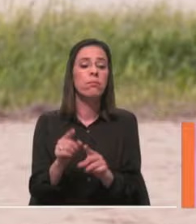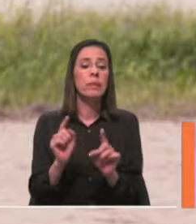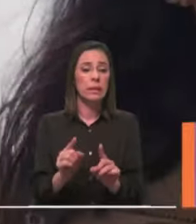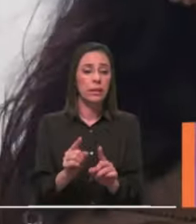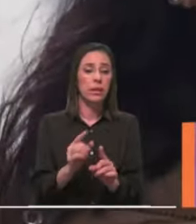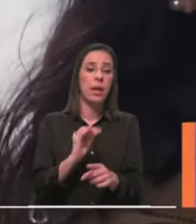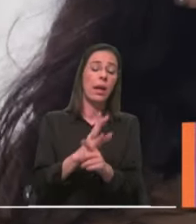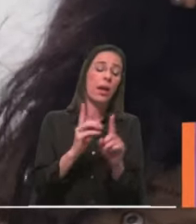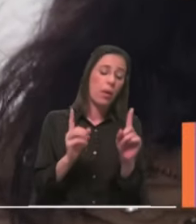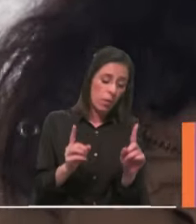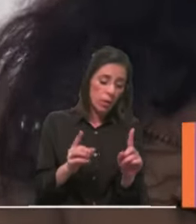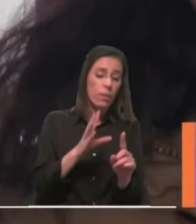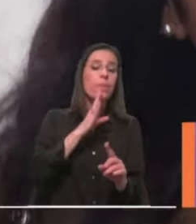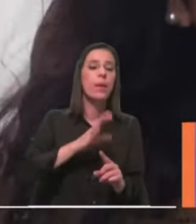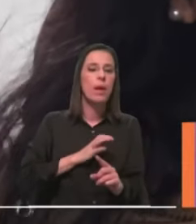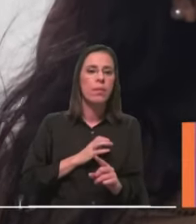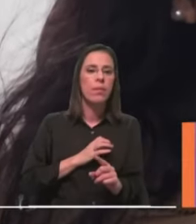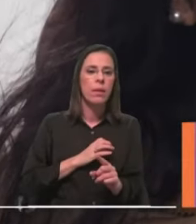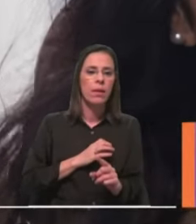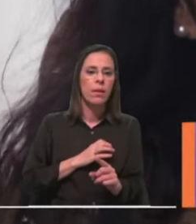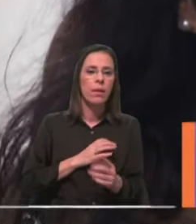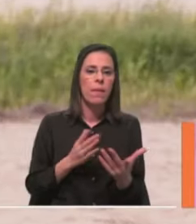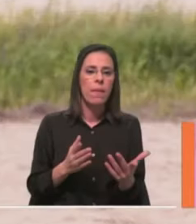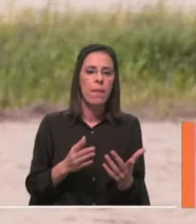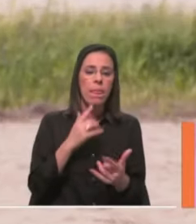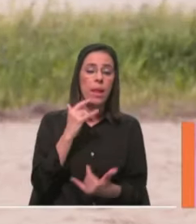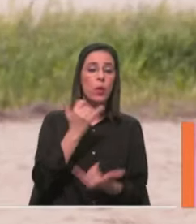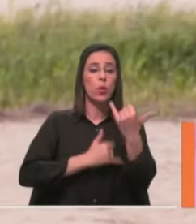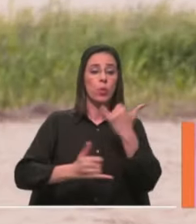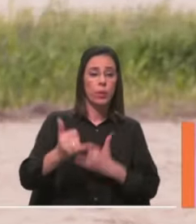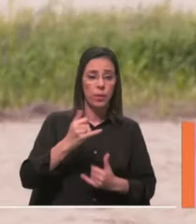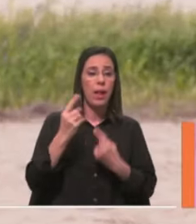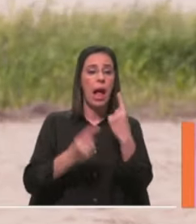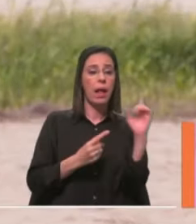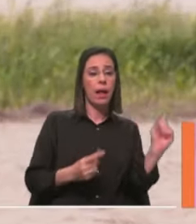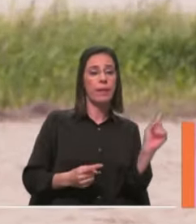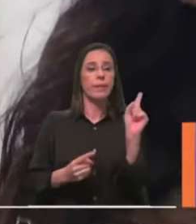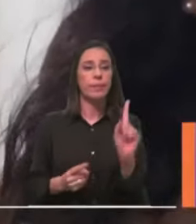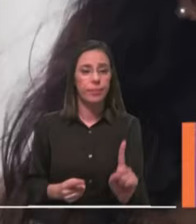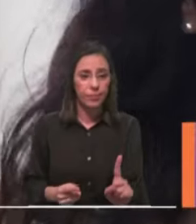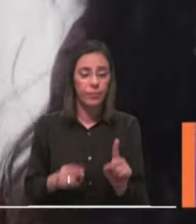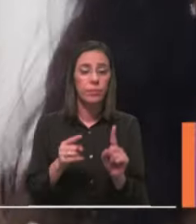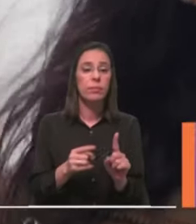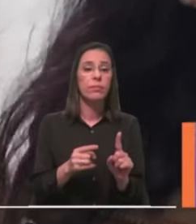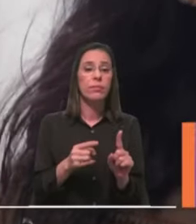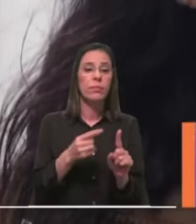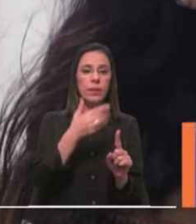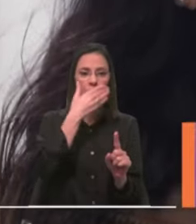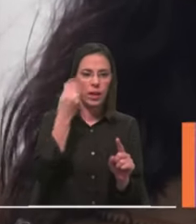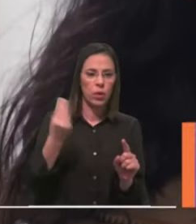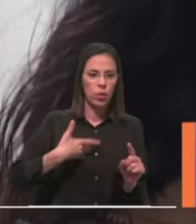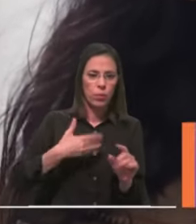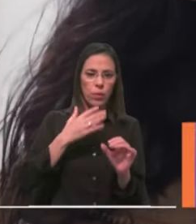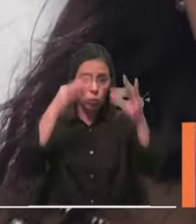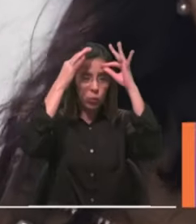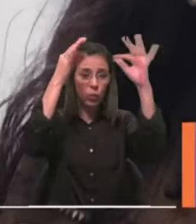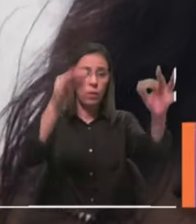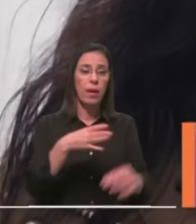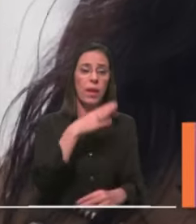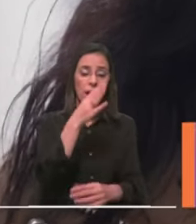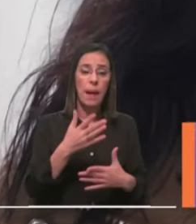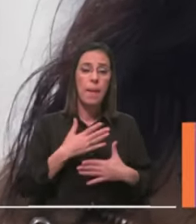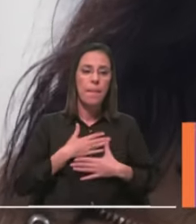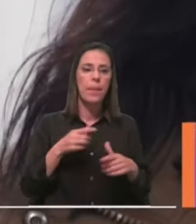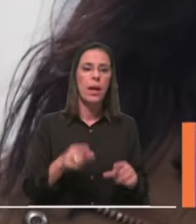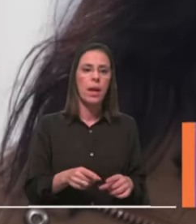essa é outra, é que a minha filha está... Em substituição de alguém. Está em substituição de alguém. Esse alguém que nos desprezou completamente até hoje. Para mim,